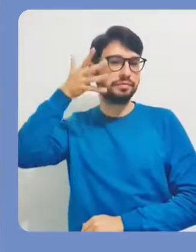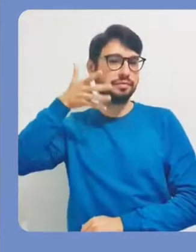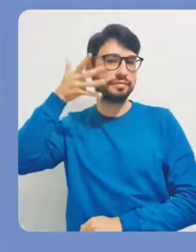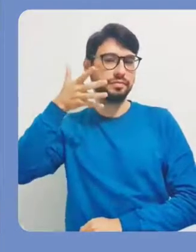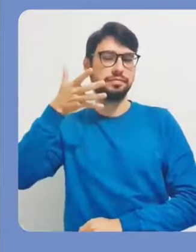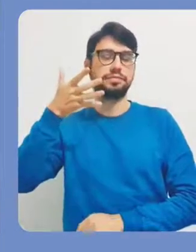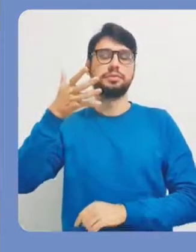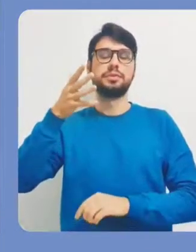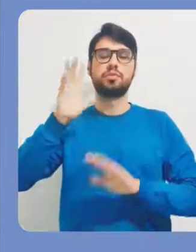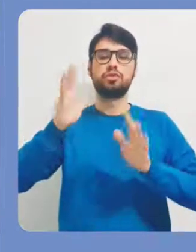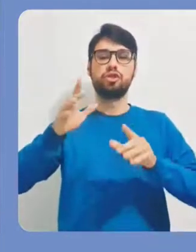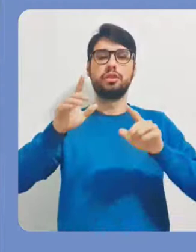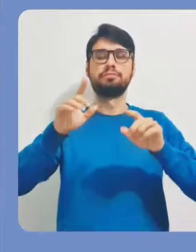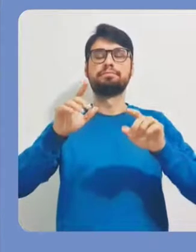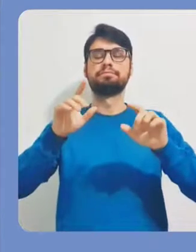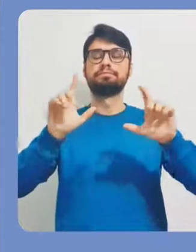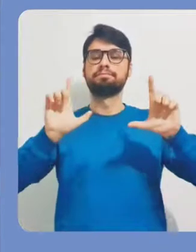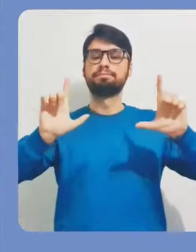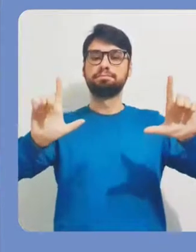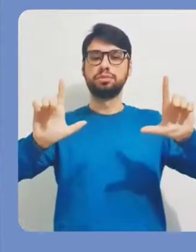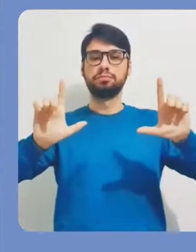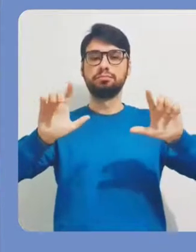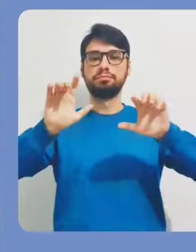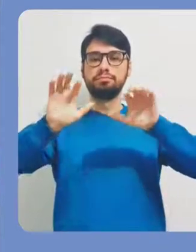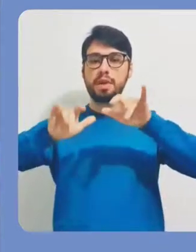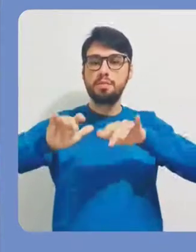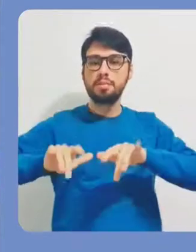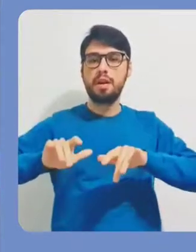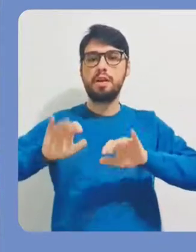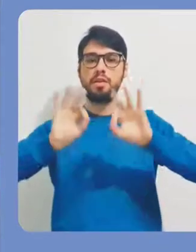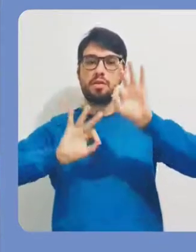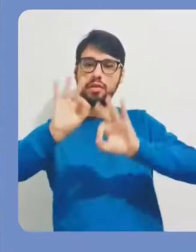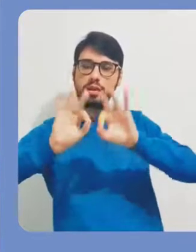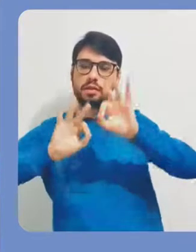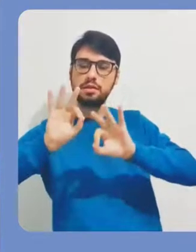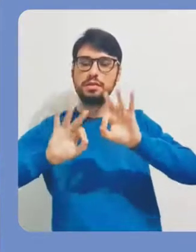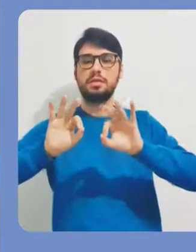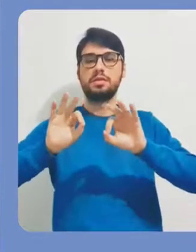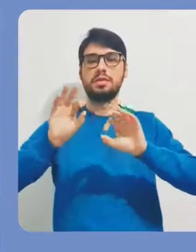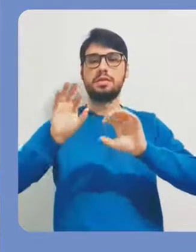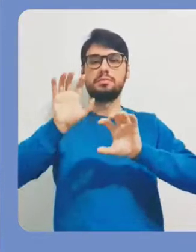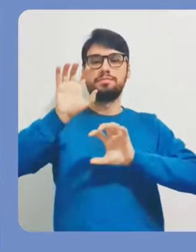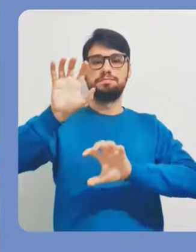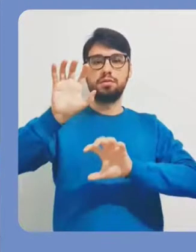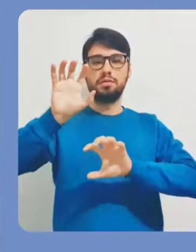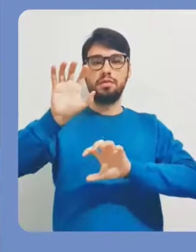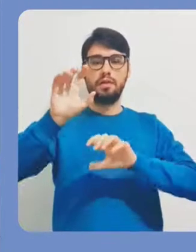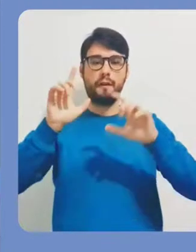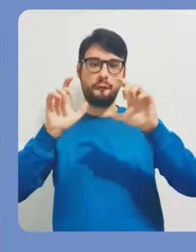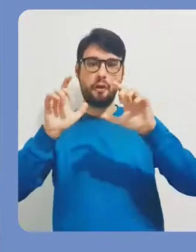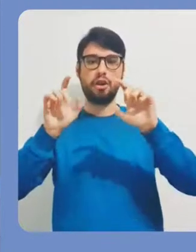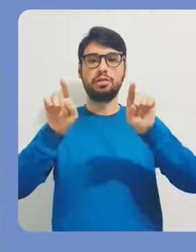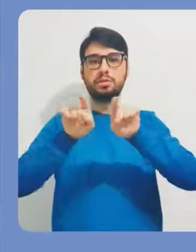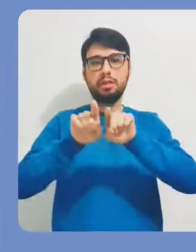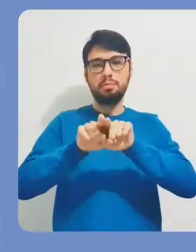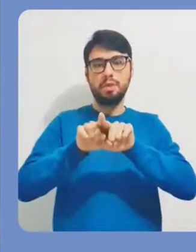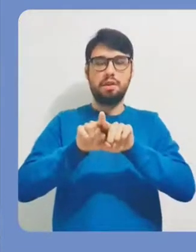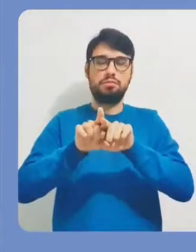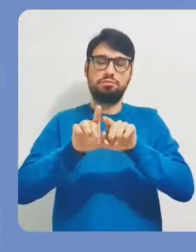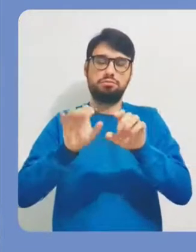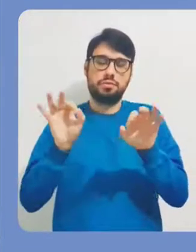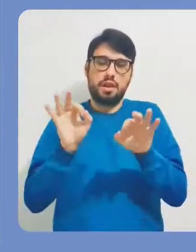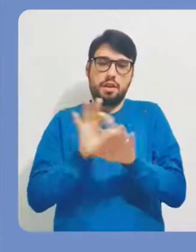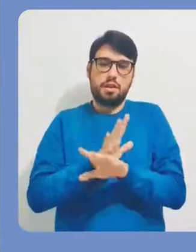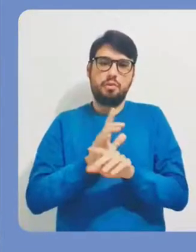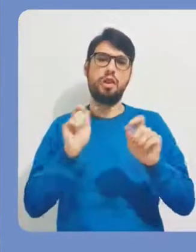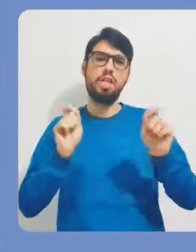Uma vez adicionadas então as duas imagens e as informações de nome e instituição de origem, não quero colocar mais nenhuma informação,